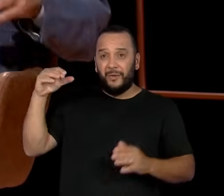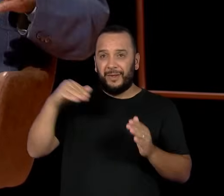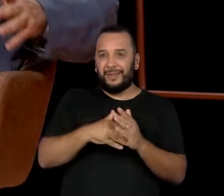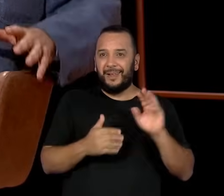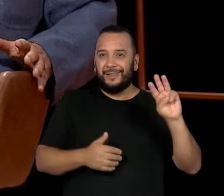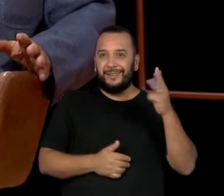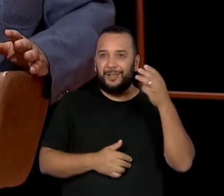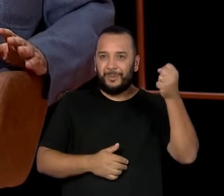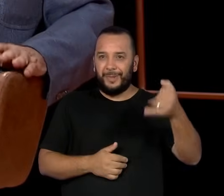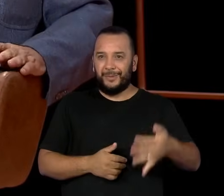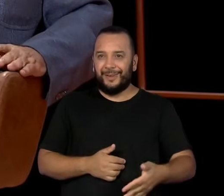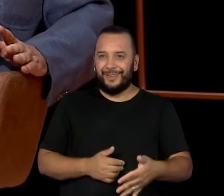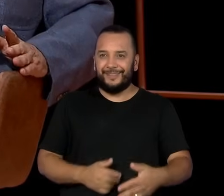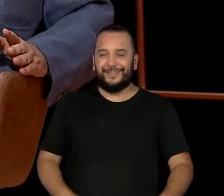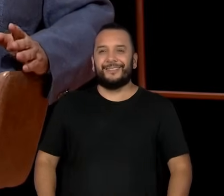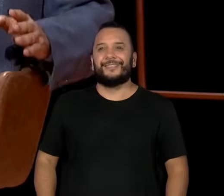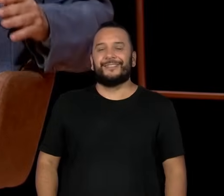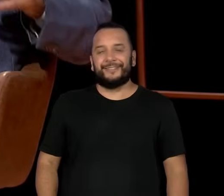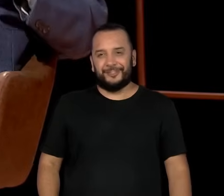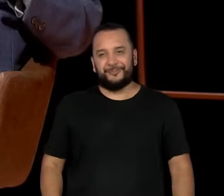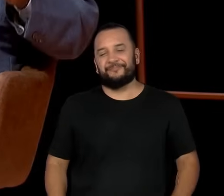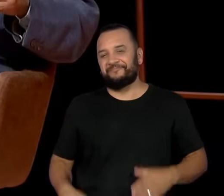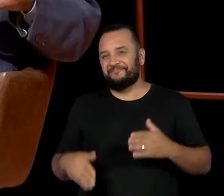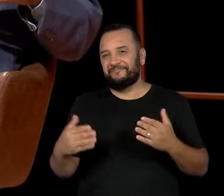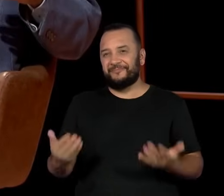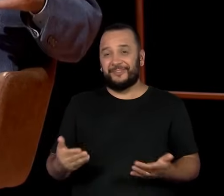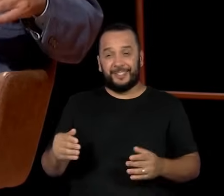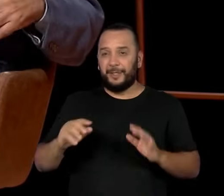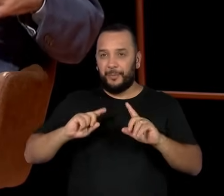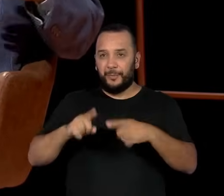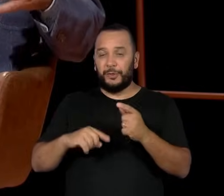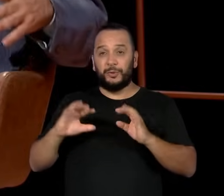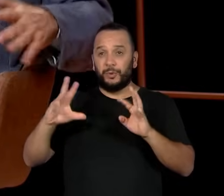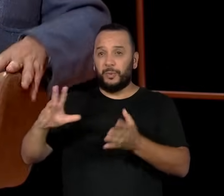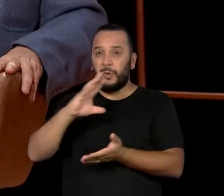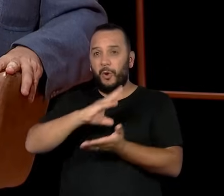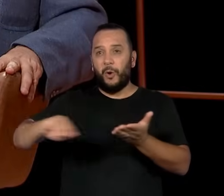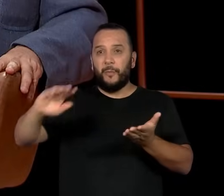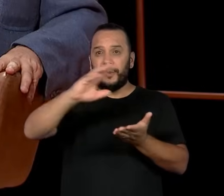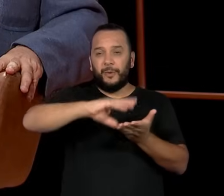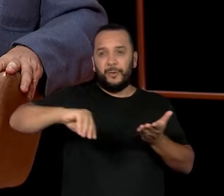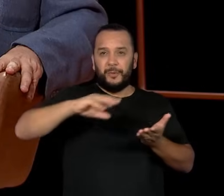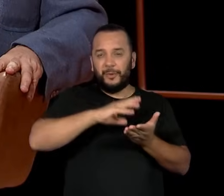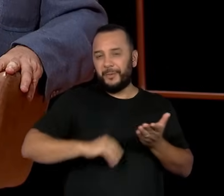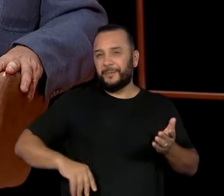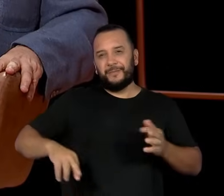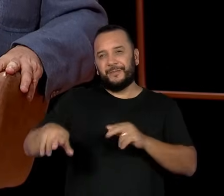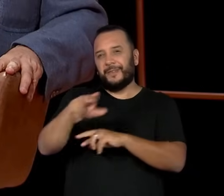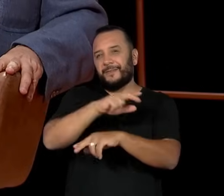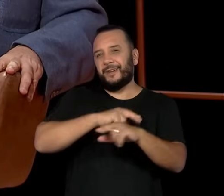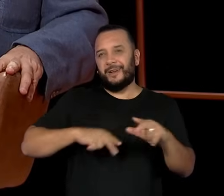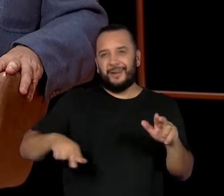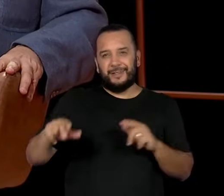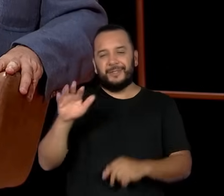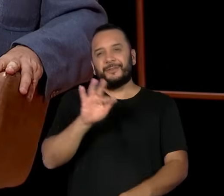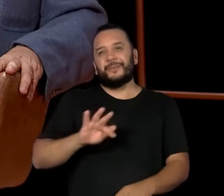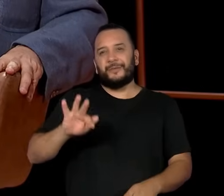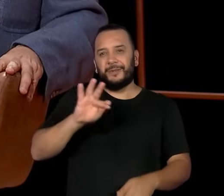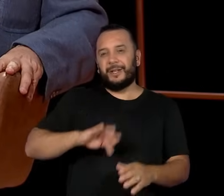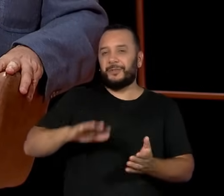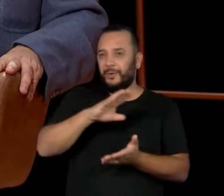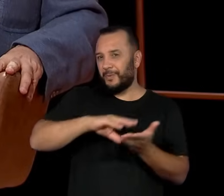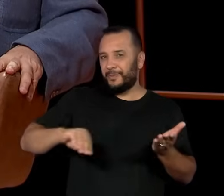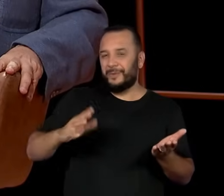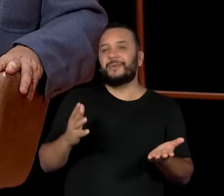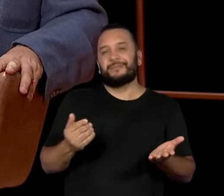manhã. Enfim, e foi copiado depois, graças a Deus, por várias outras universidades e